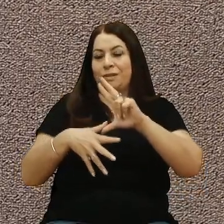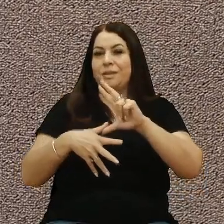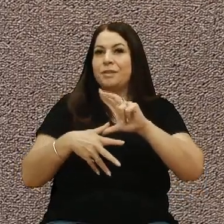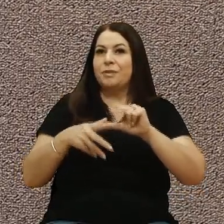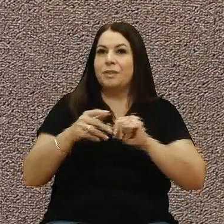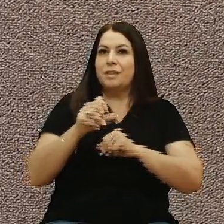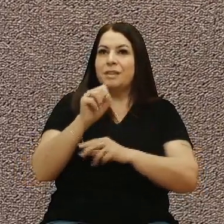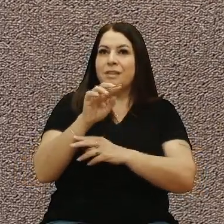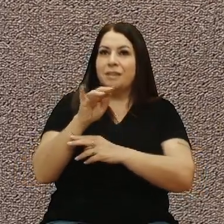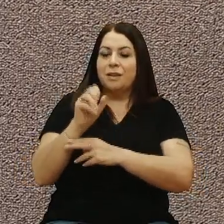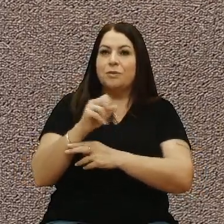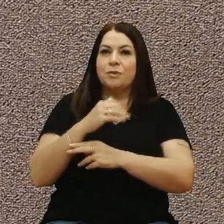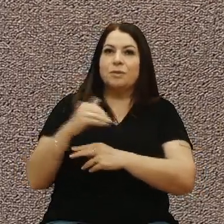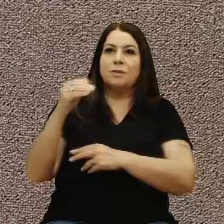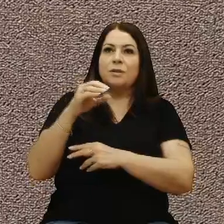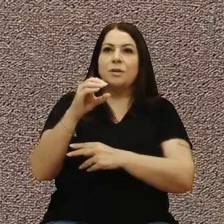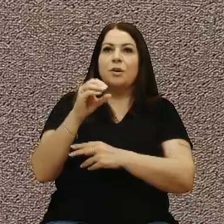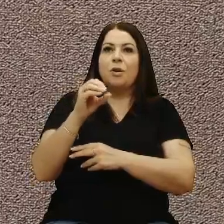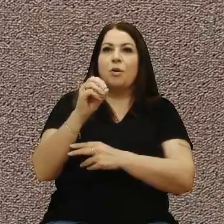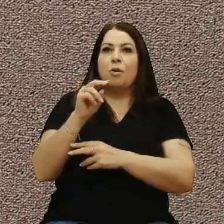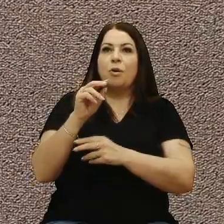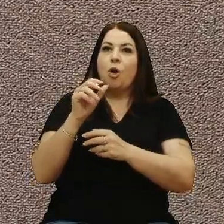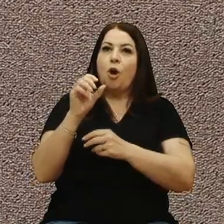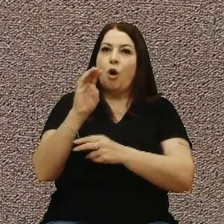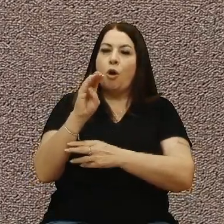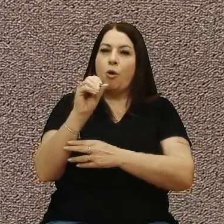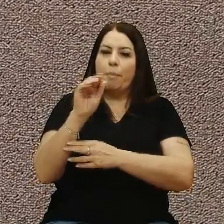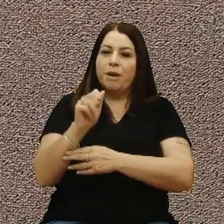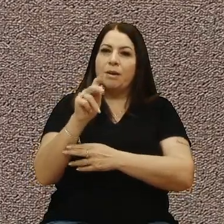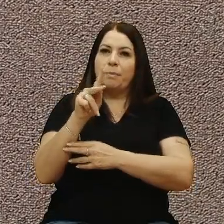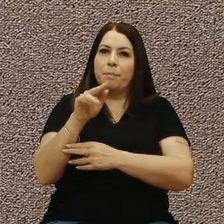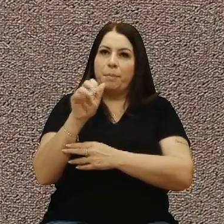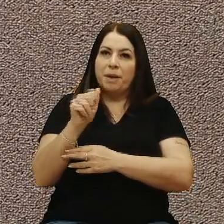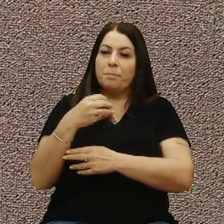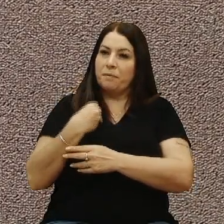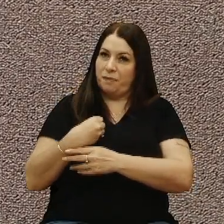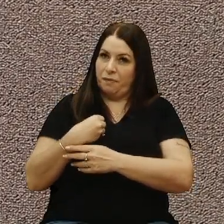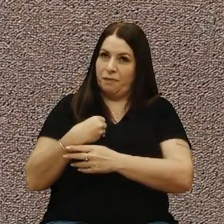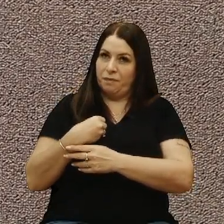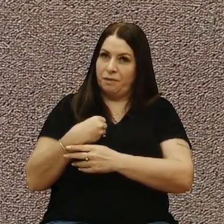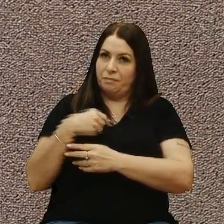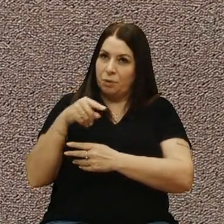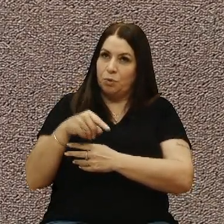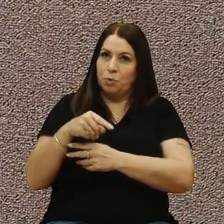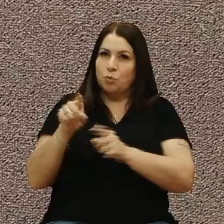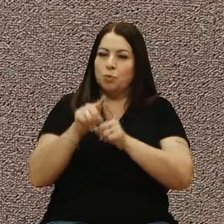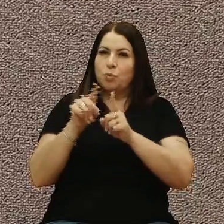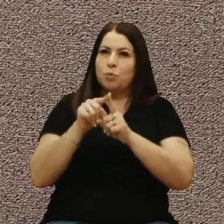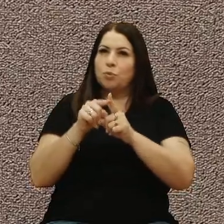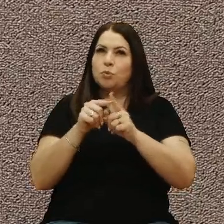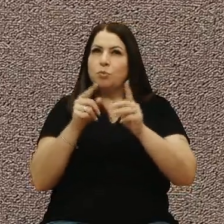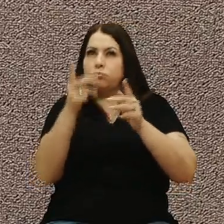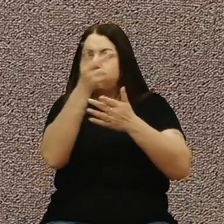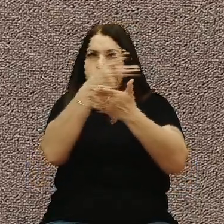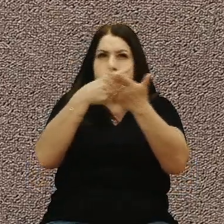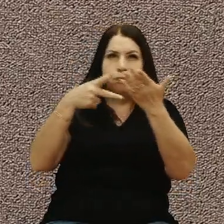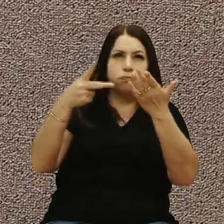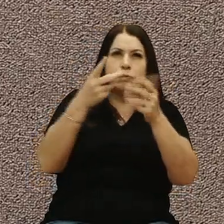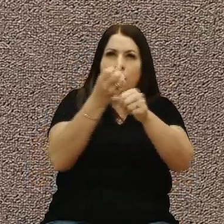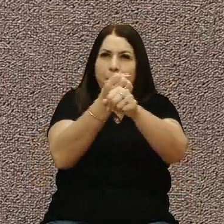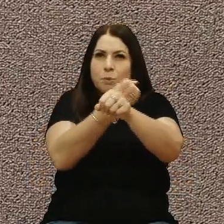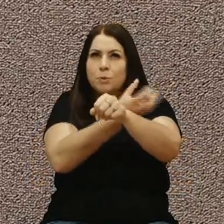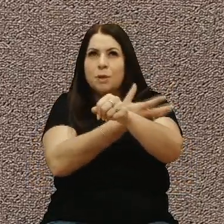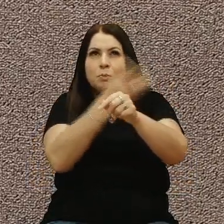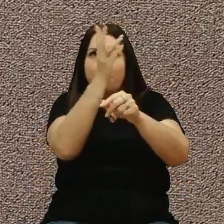de obra-prima viva. A dramaticidade de suas figuras, o uso emotivo